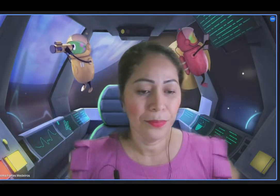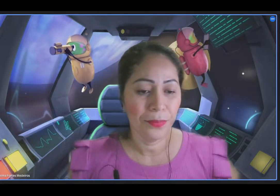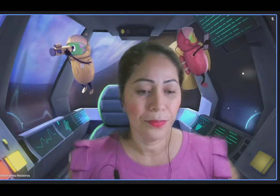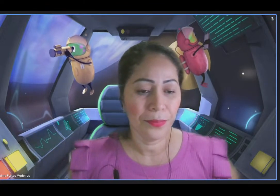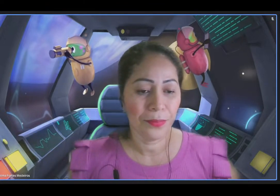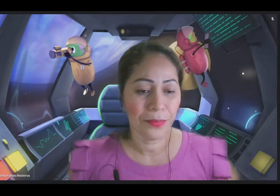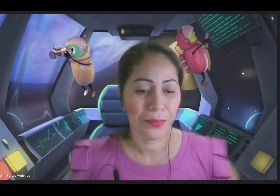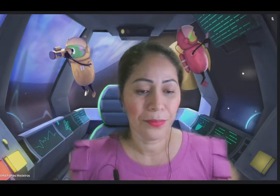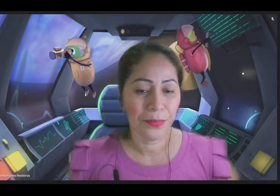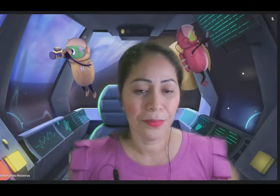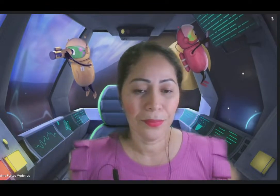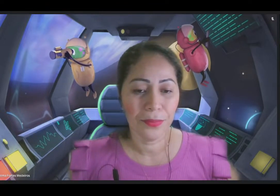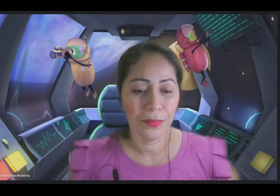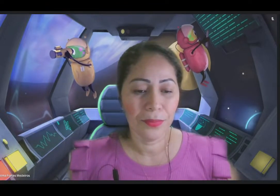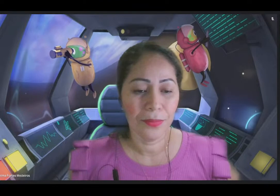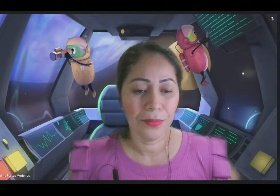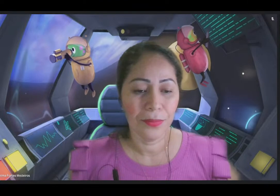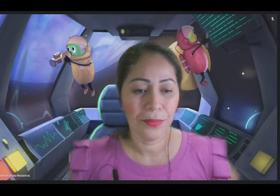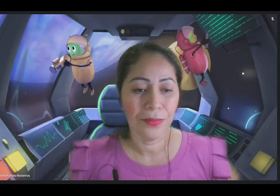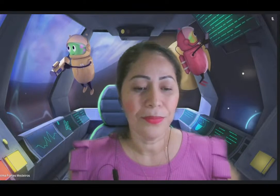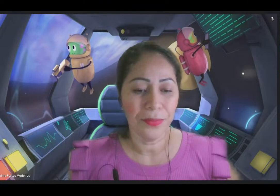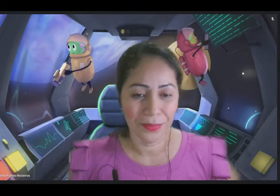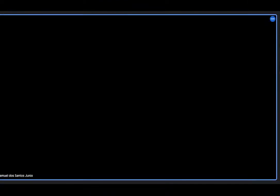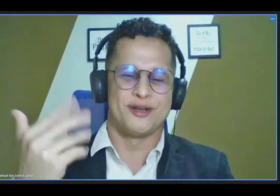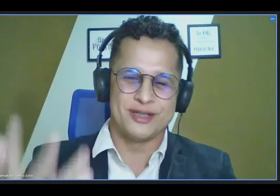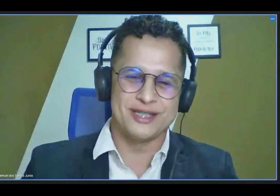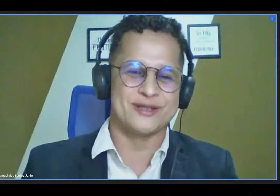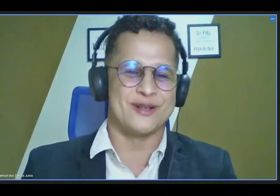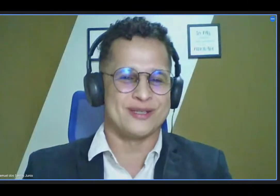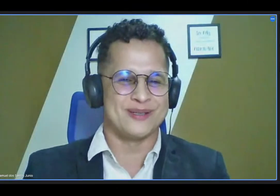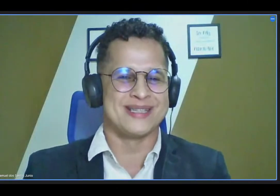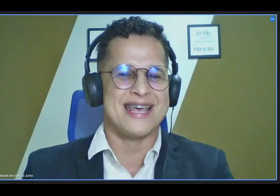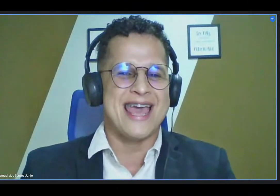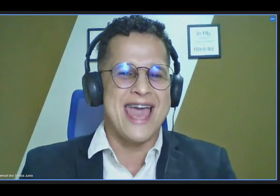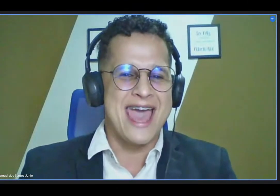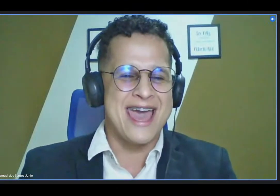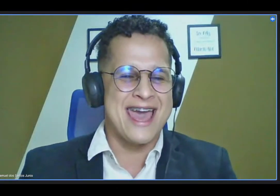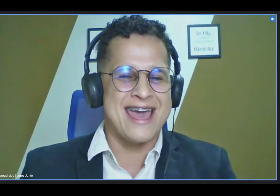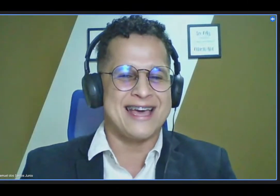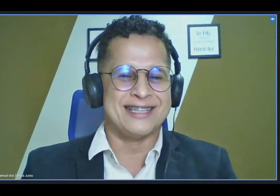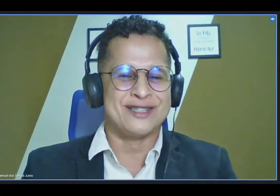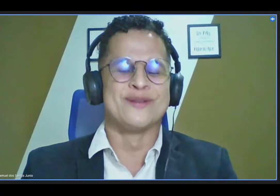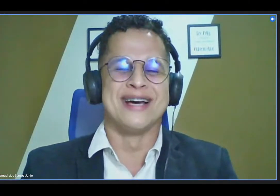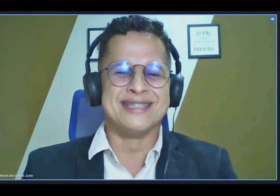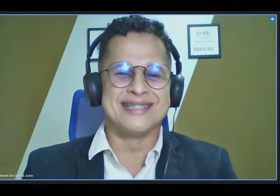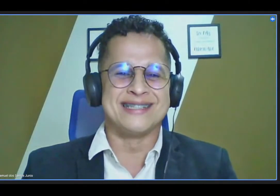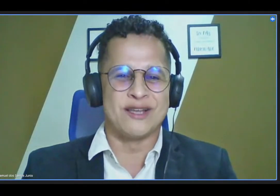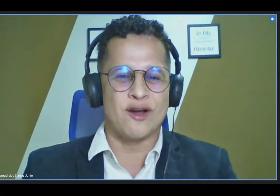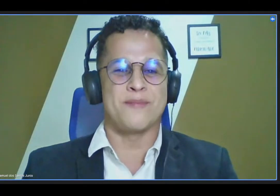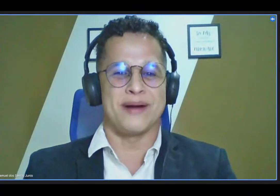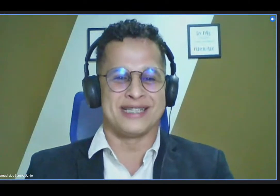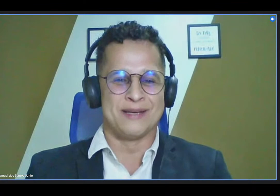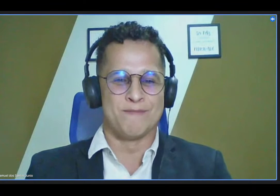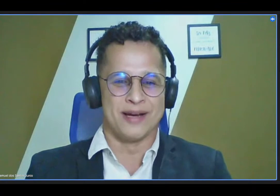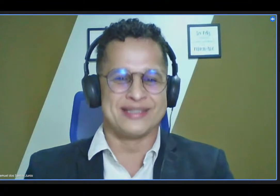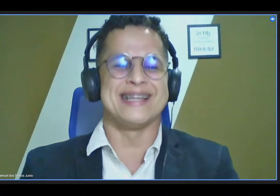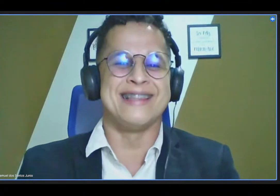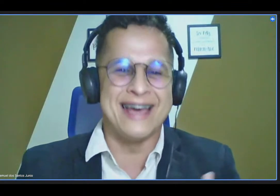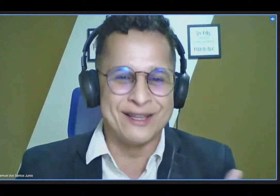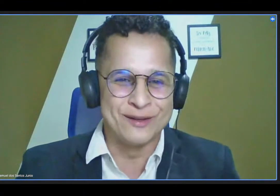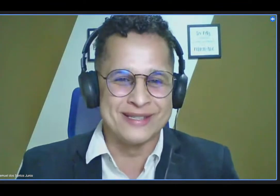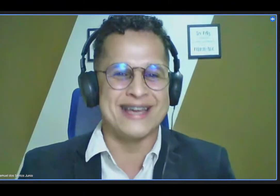Boa noite a todos. Boa noite, Thelma. Boa noite, Dani. Boa noite aos nossos estudantes que estão aqui